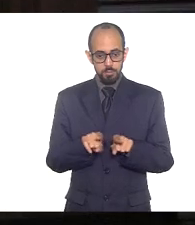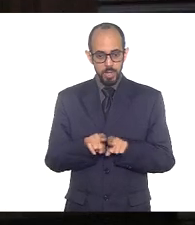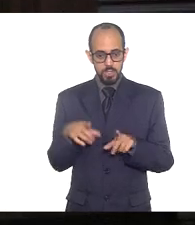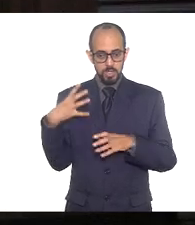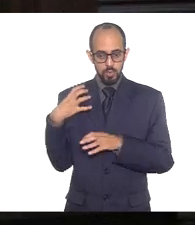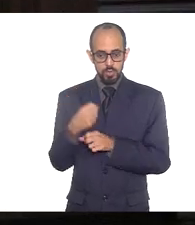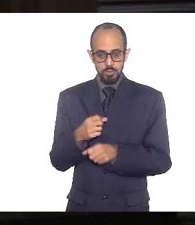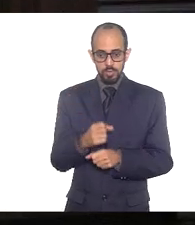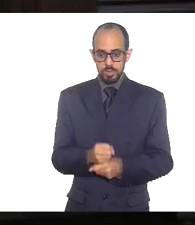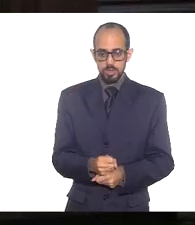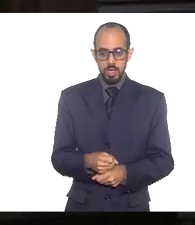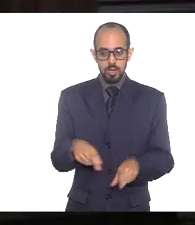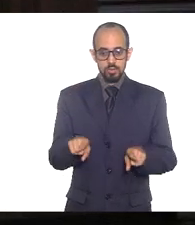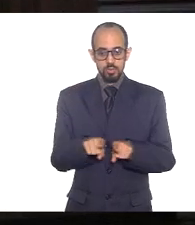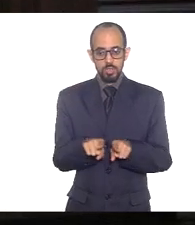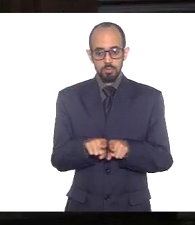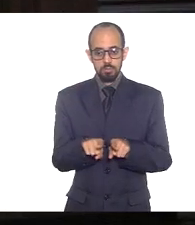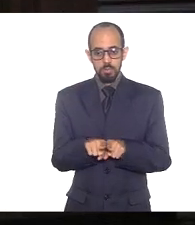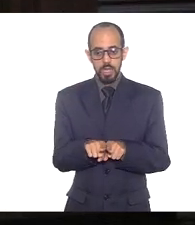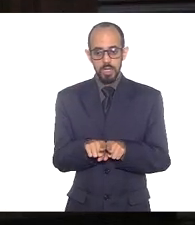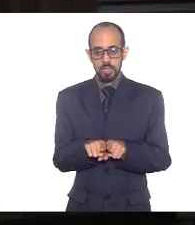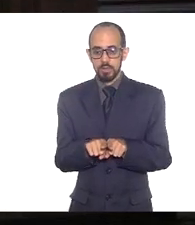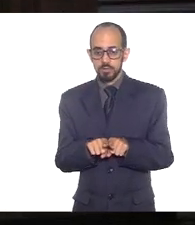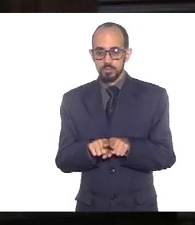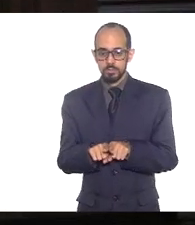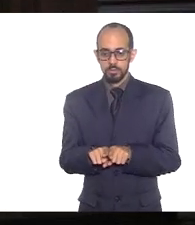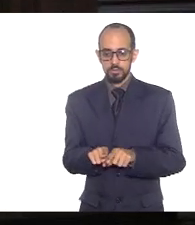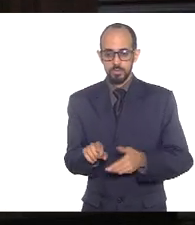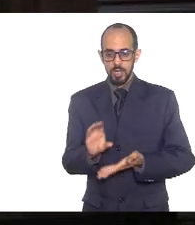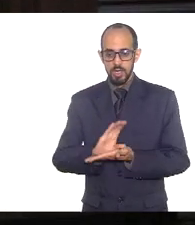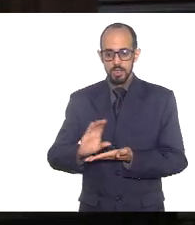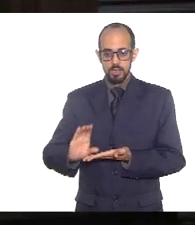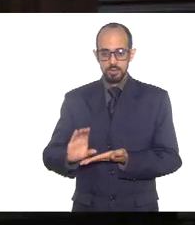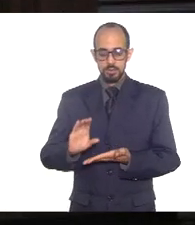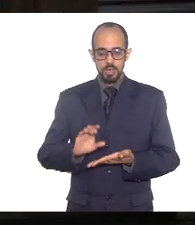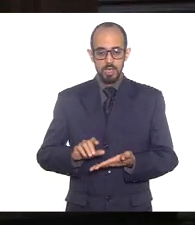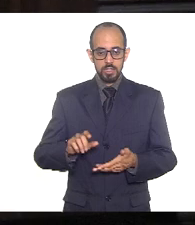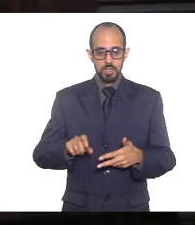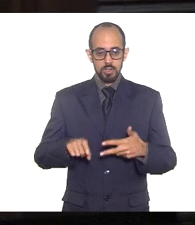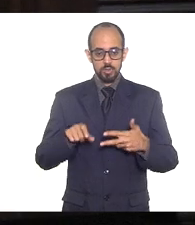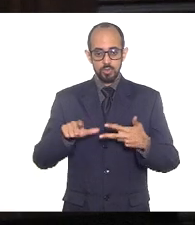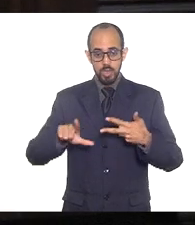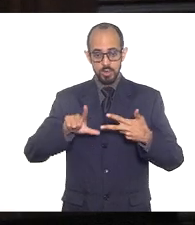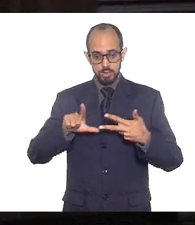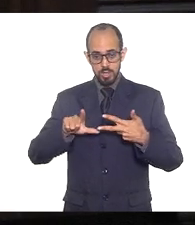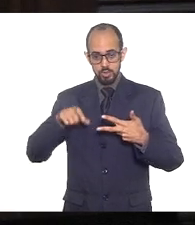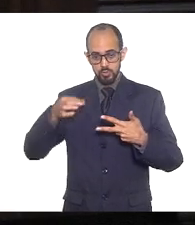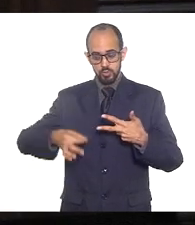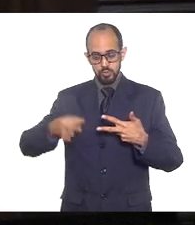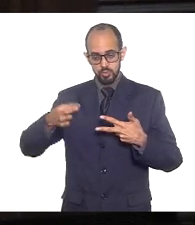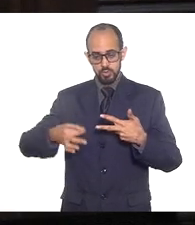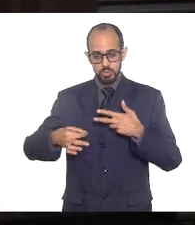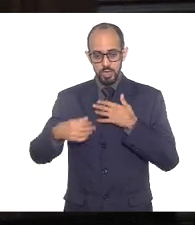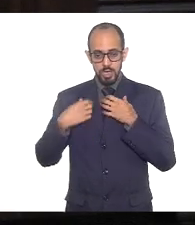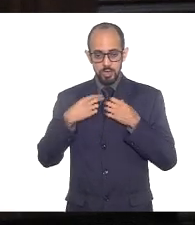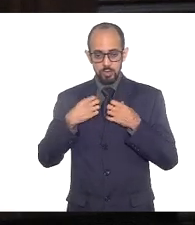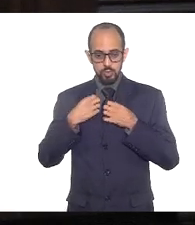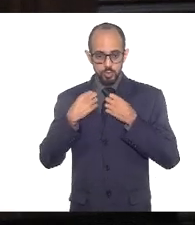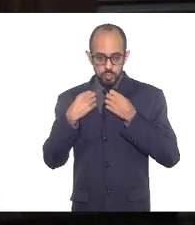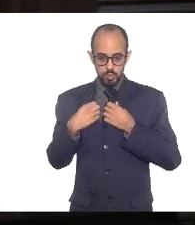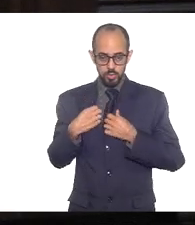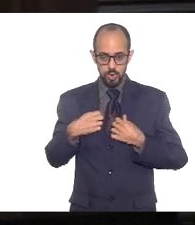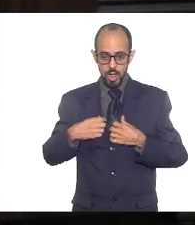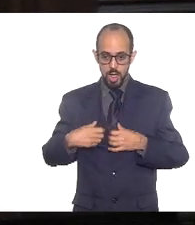contabilizada também na receita dos demais poderes tão tal medida foi provocada pela